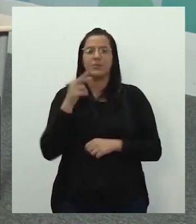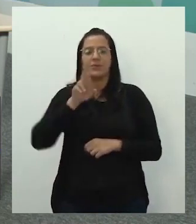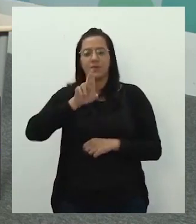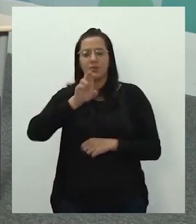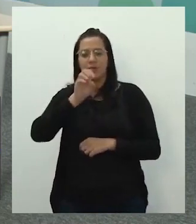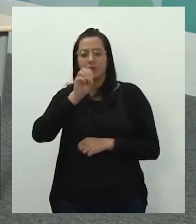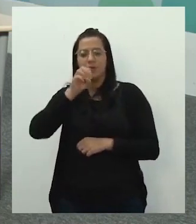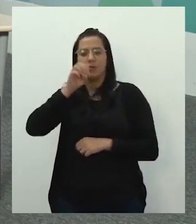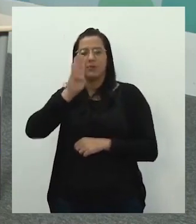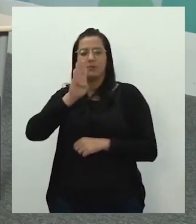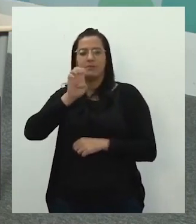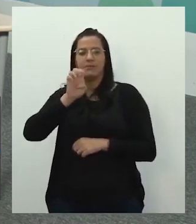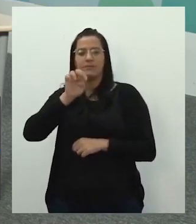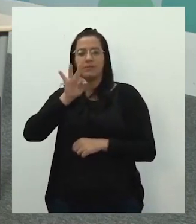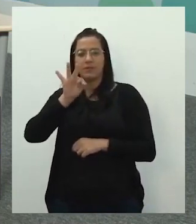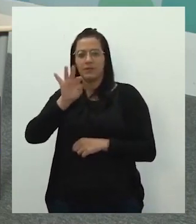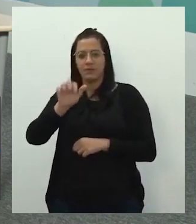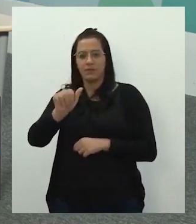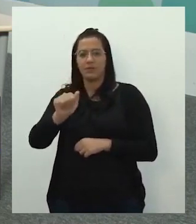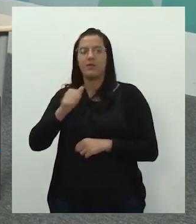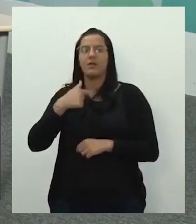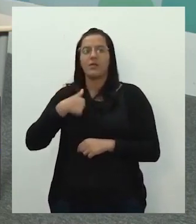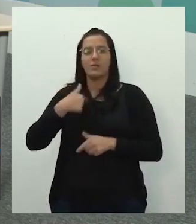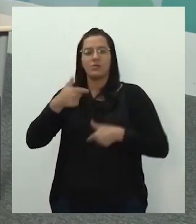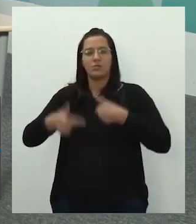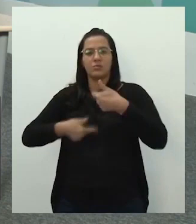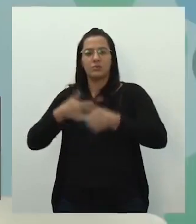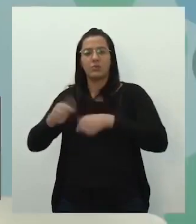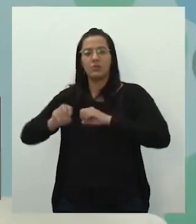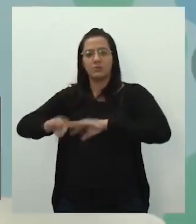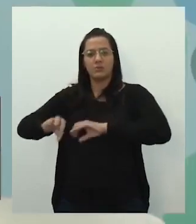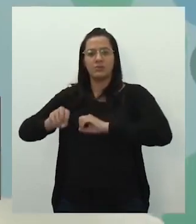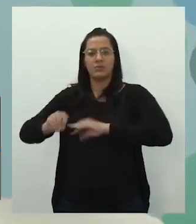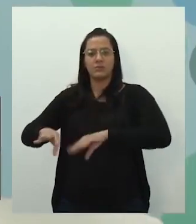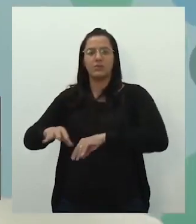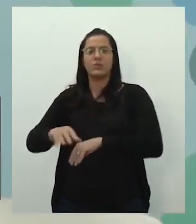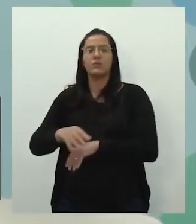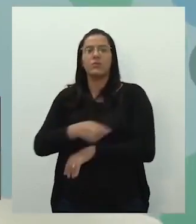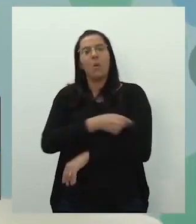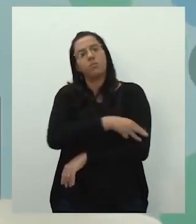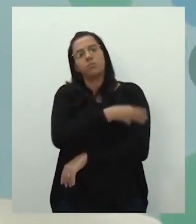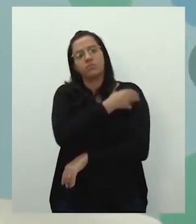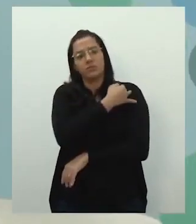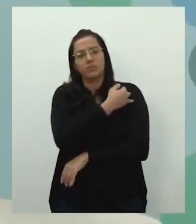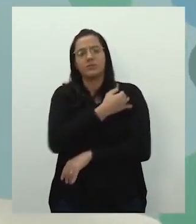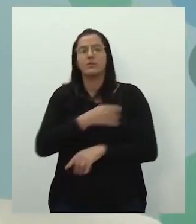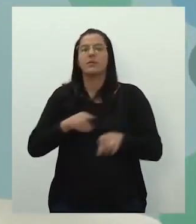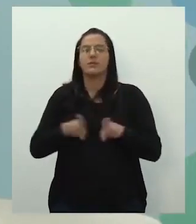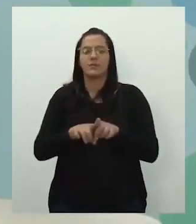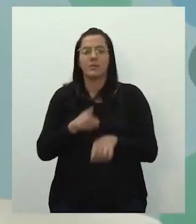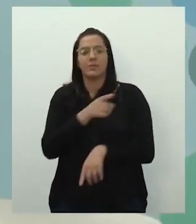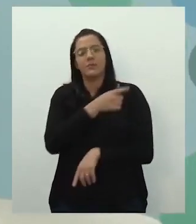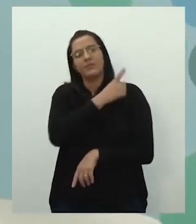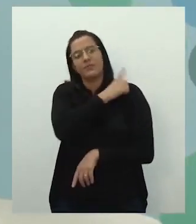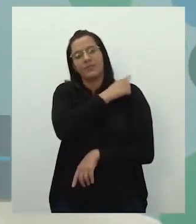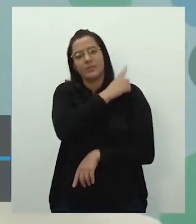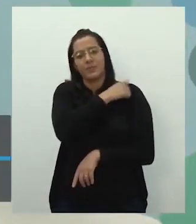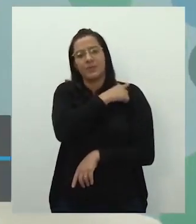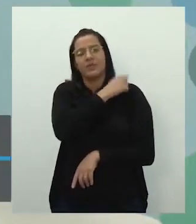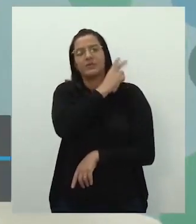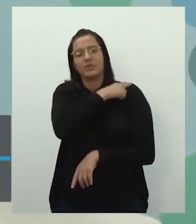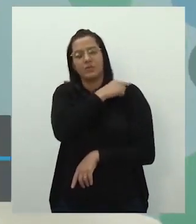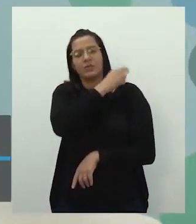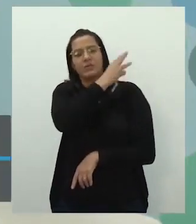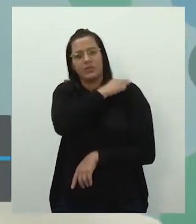de Mídias. Eu trabalho com o ensino médio em matemática. Bom, eu atuo lá na primeira série do ensino médio, eu ministro as aulas, e